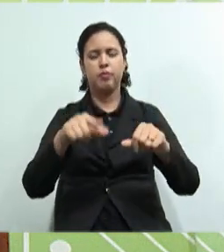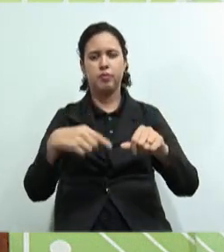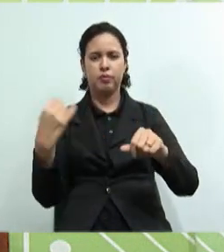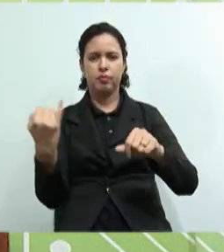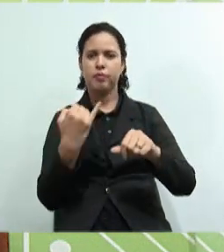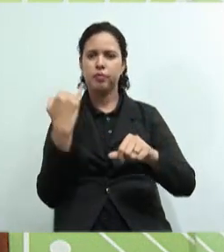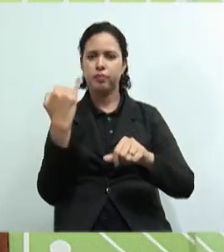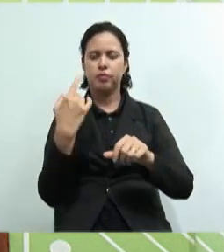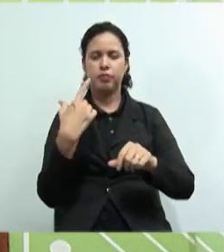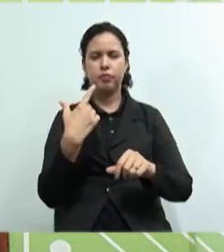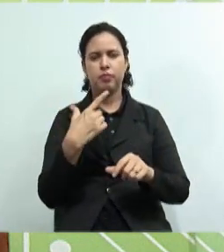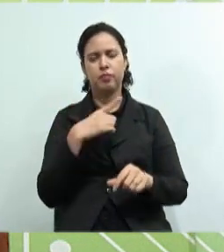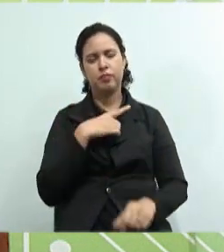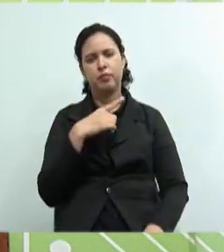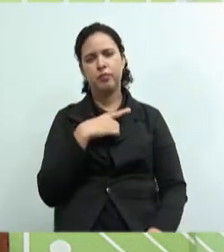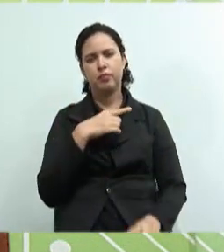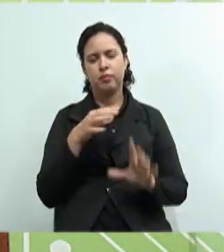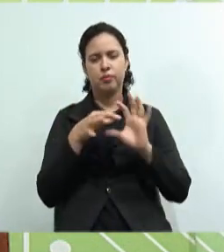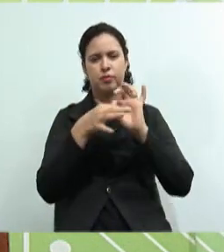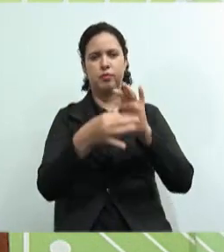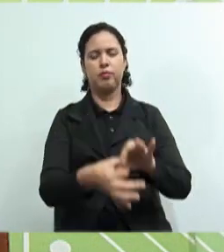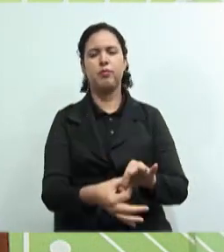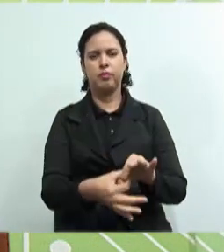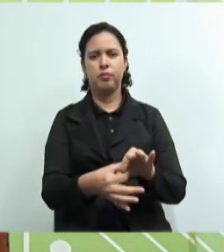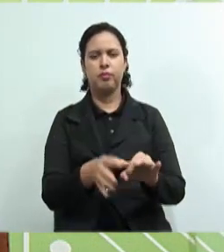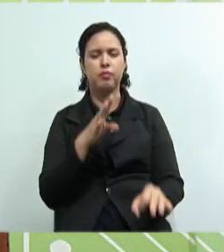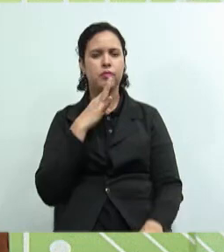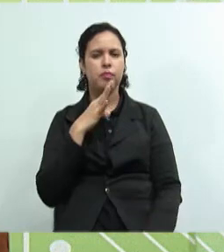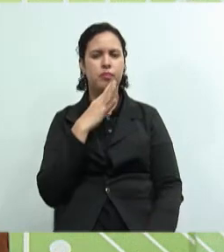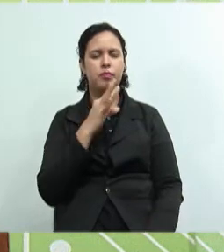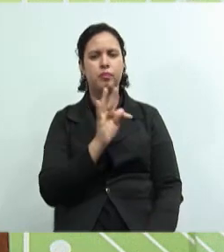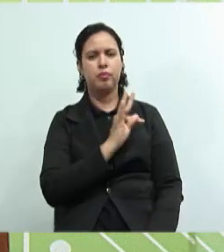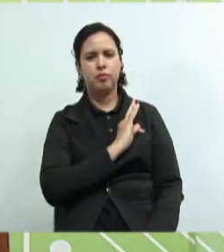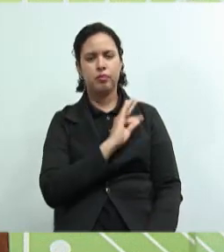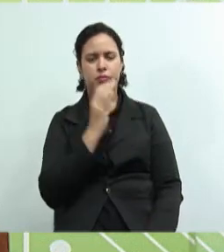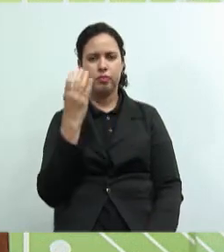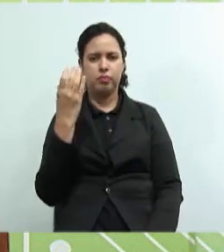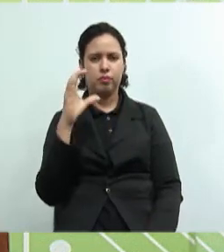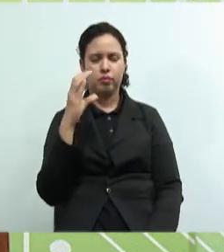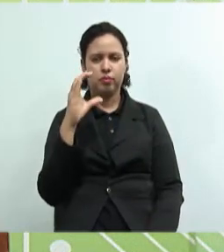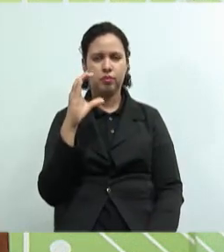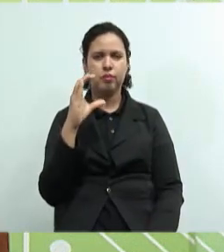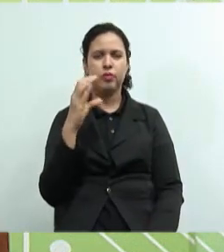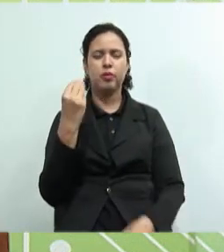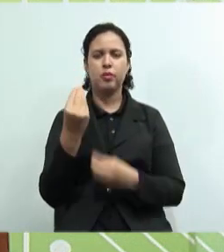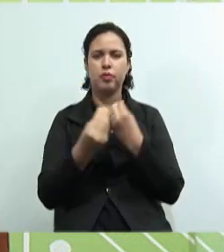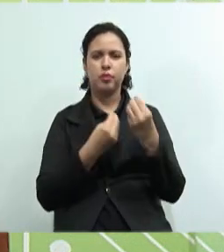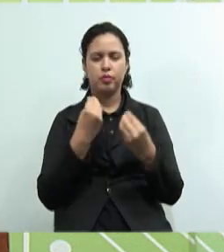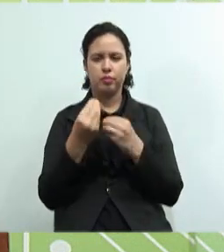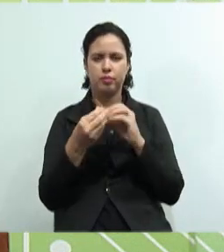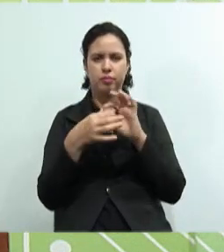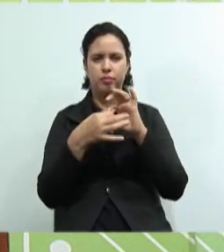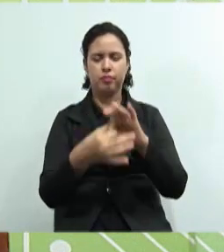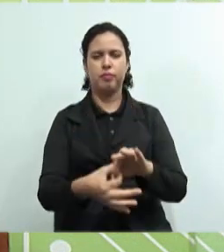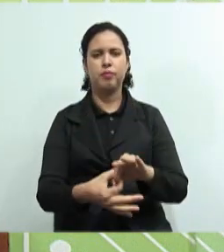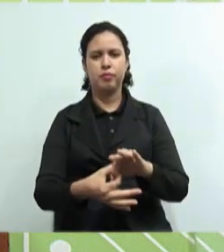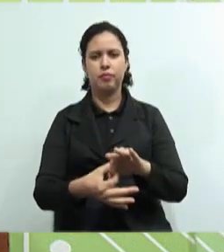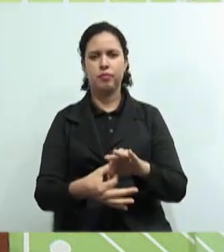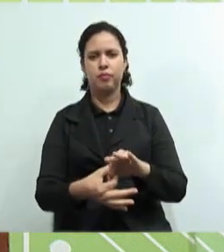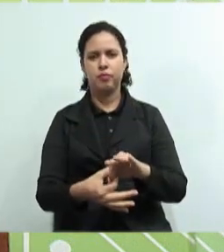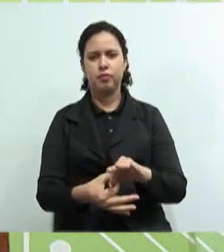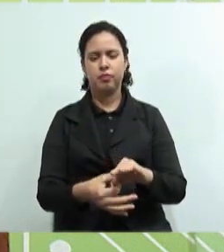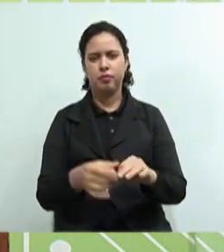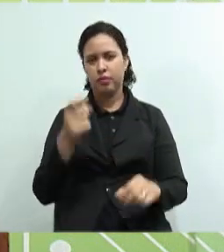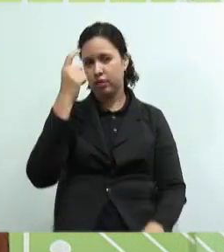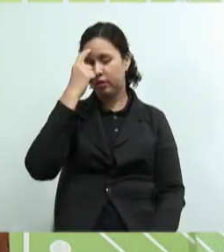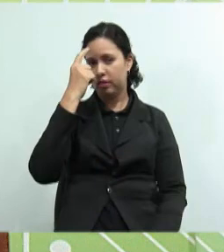Então, a gente tem que aliar o conhecimento técnico, científico, de como realmente fazer esse trato com o meio ambiente, para uma maneira de